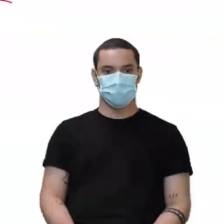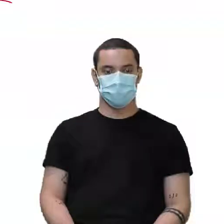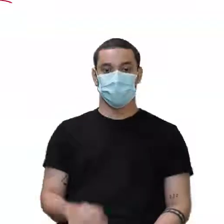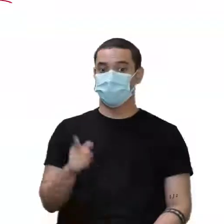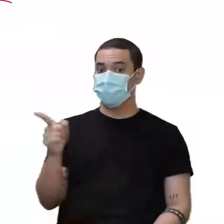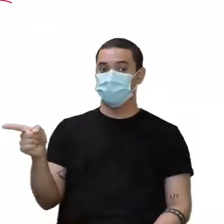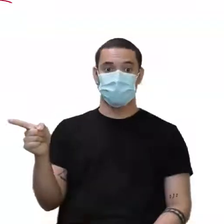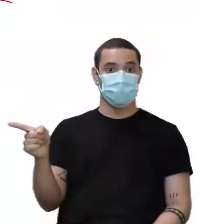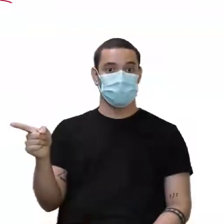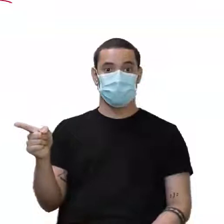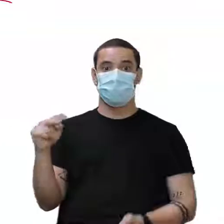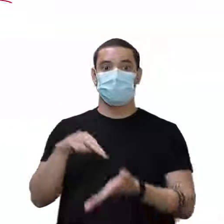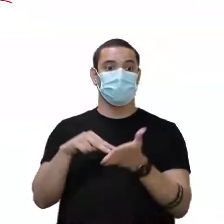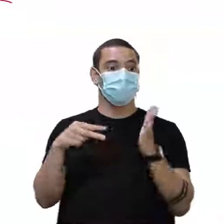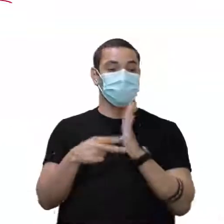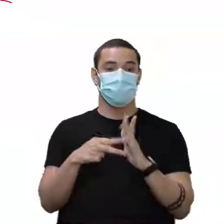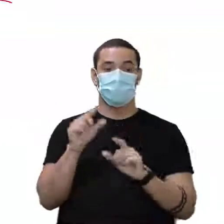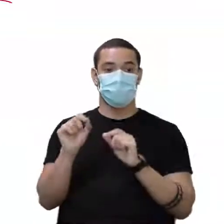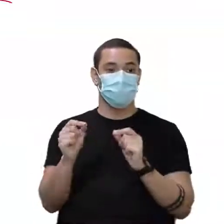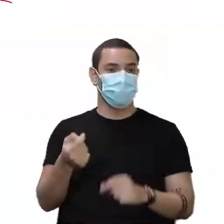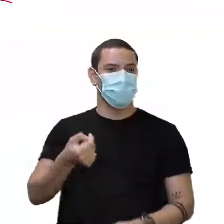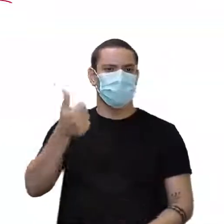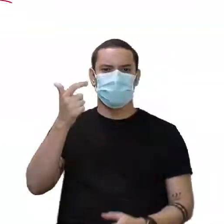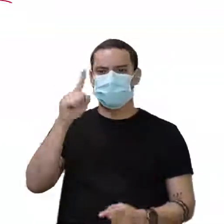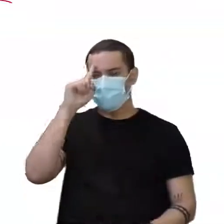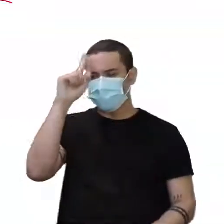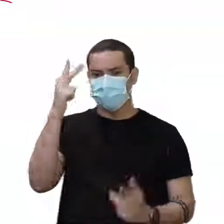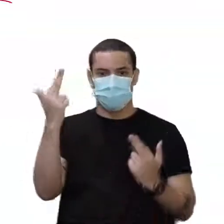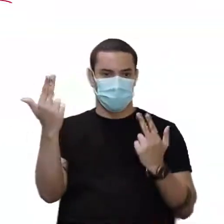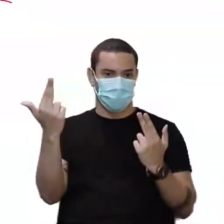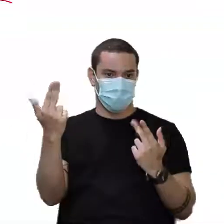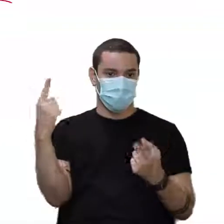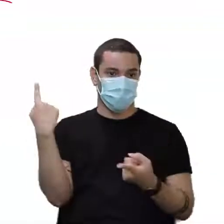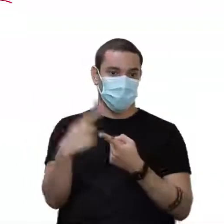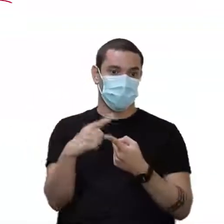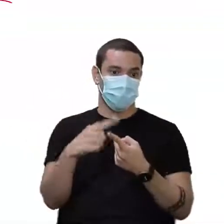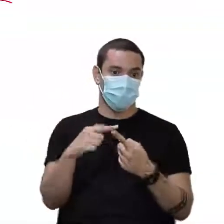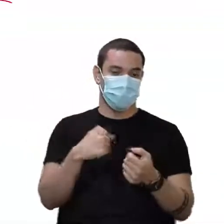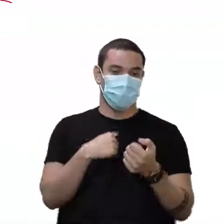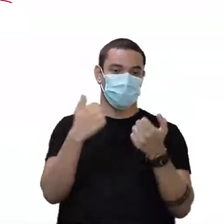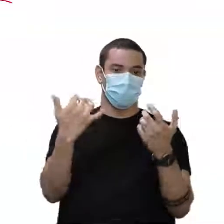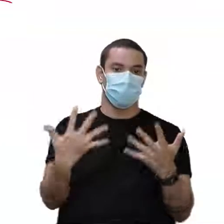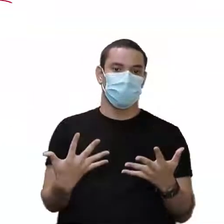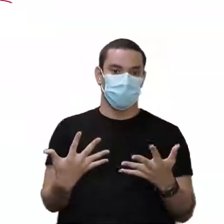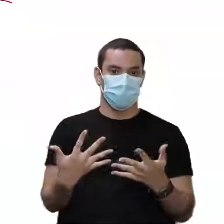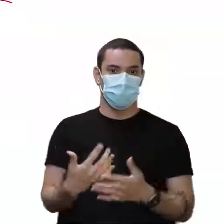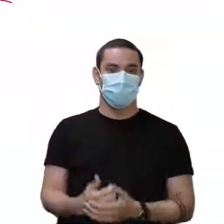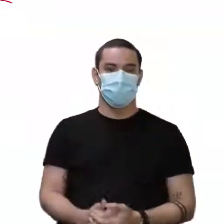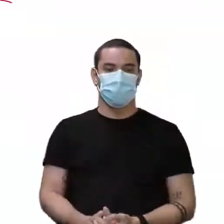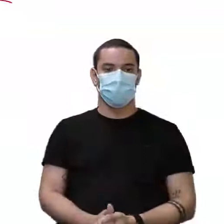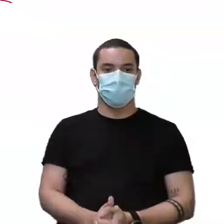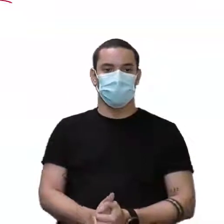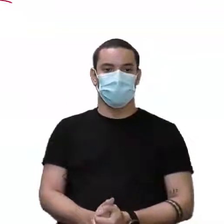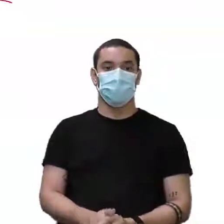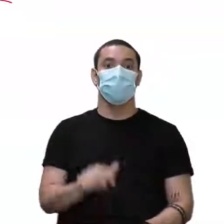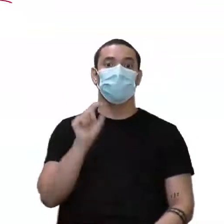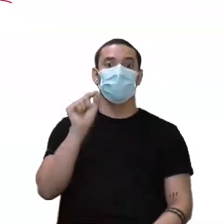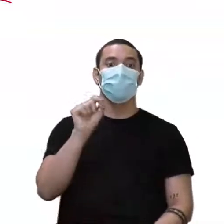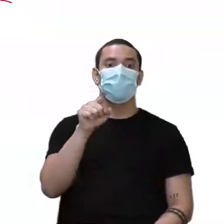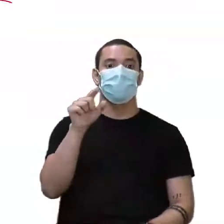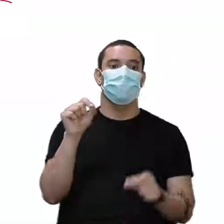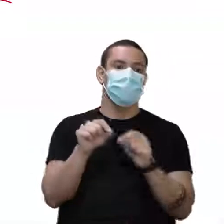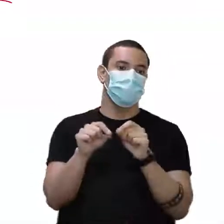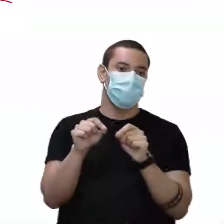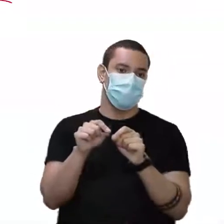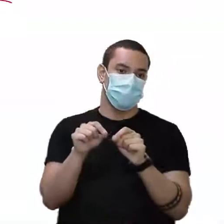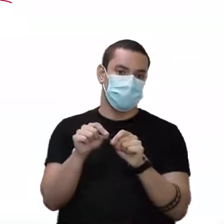Gente, é a mesma, é quase a mesma ideia, mas pera lá. Quando eu falo what did you do é o que você fez,